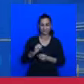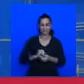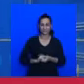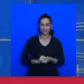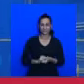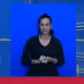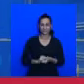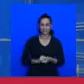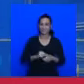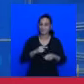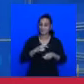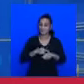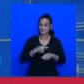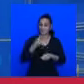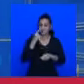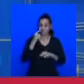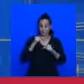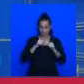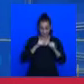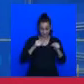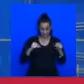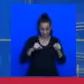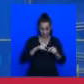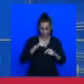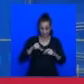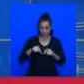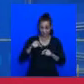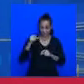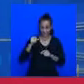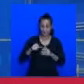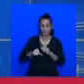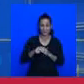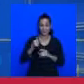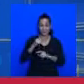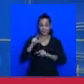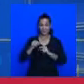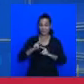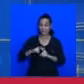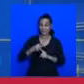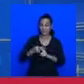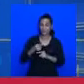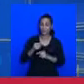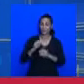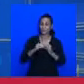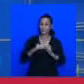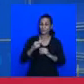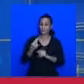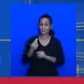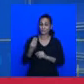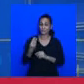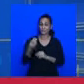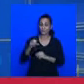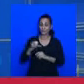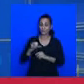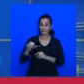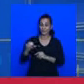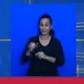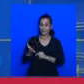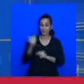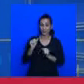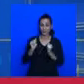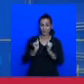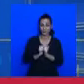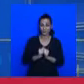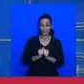30. Hora de confirmar as 6 dezenas sorteadas no primeiro sorteio da dupla cena, concurso 2399.